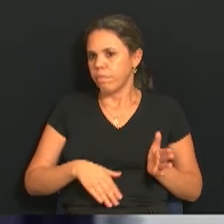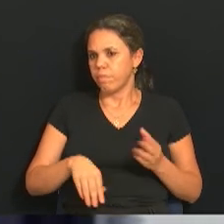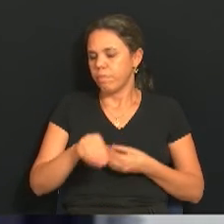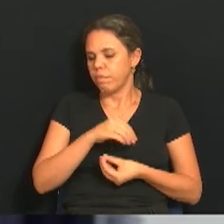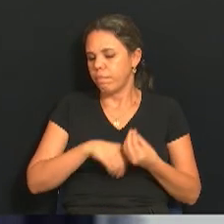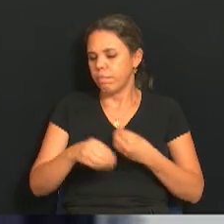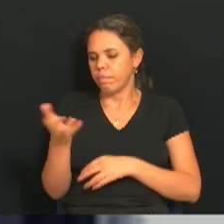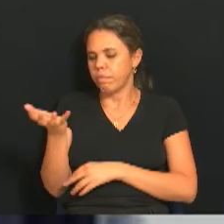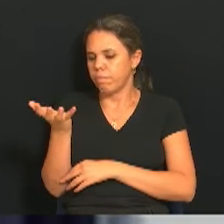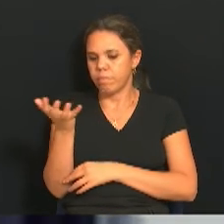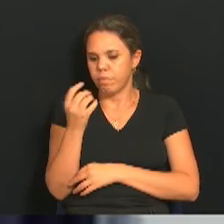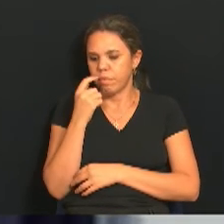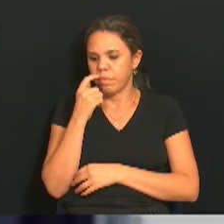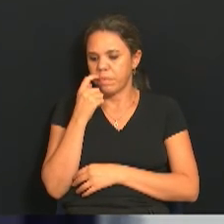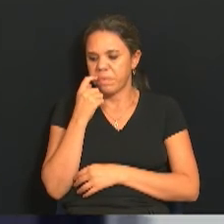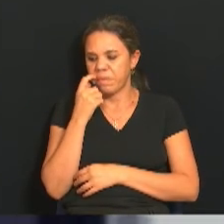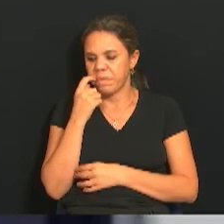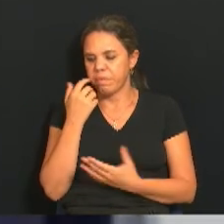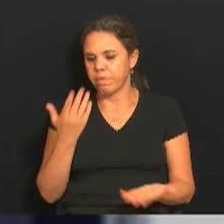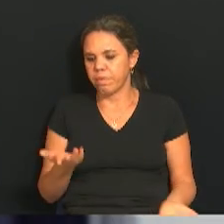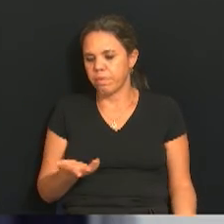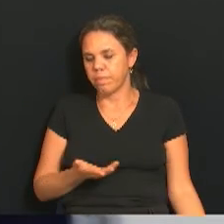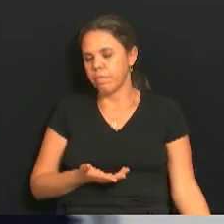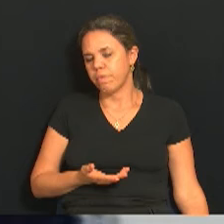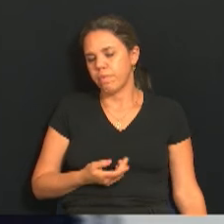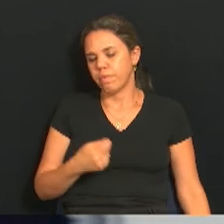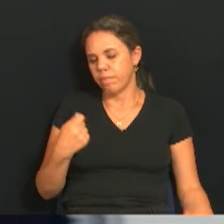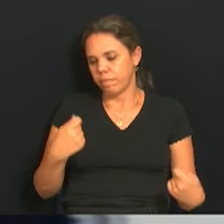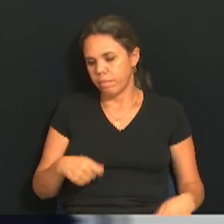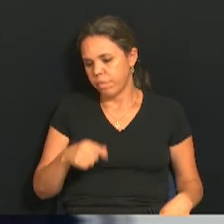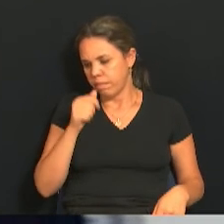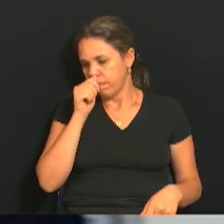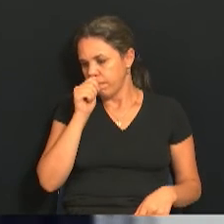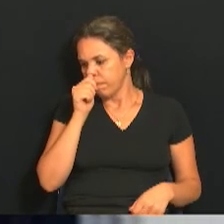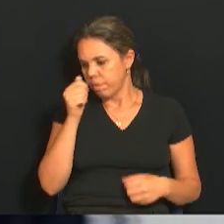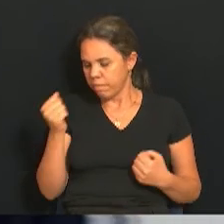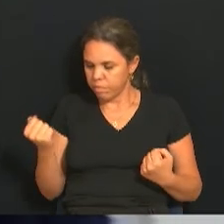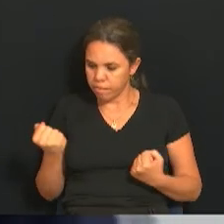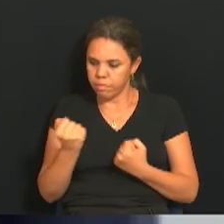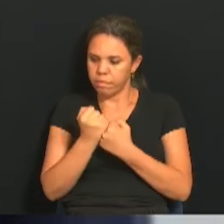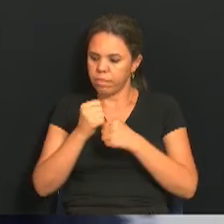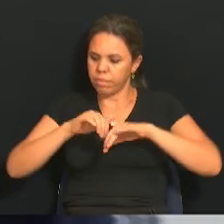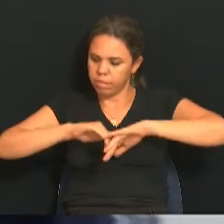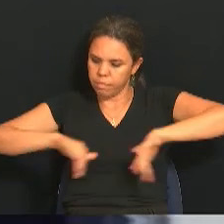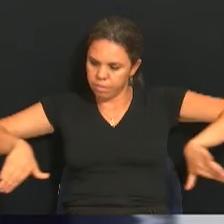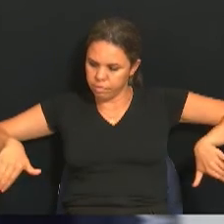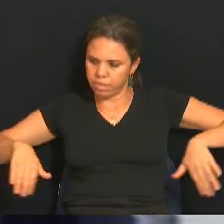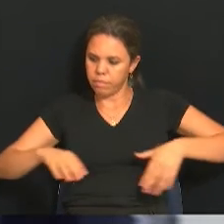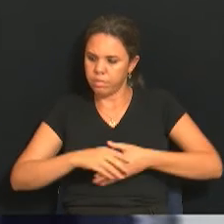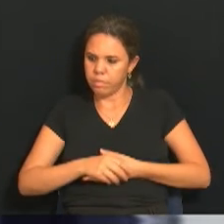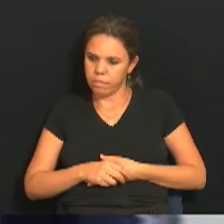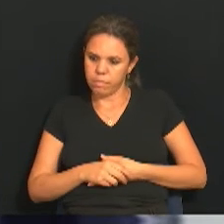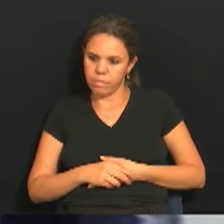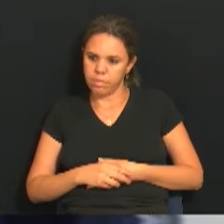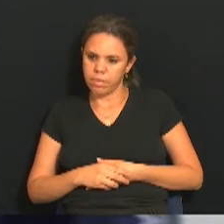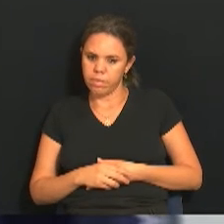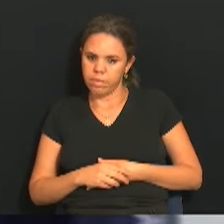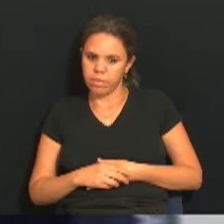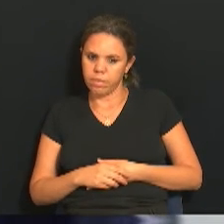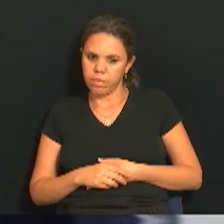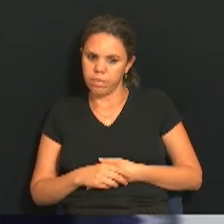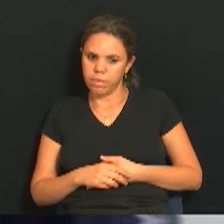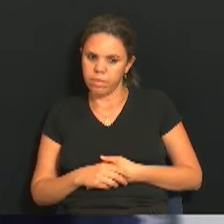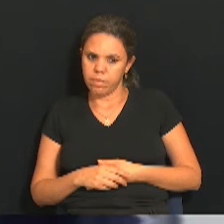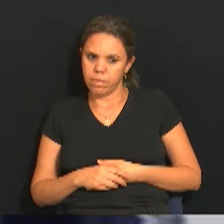pessoas. Eles precisam também desse suporte para separar as coisas. Então, eu